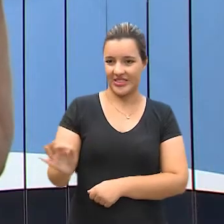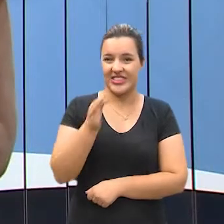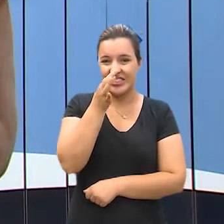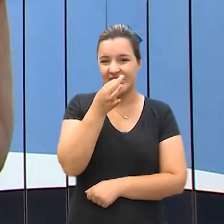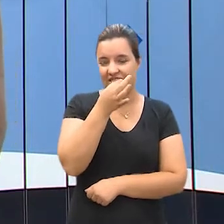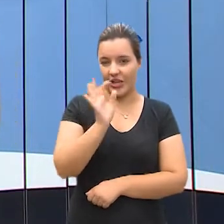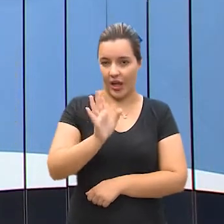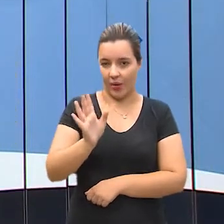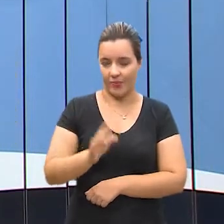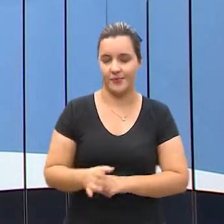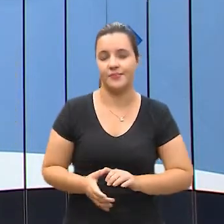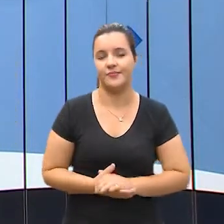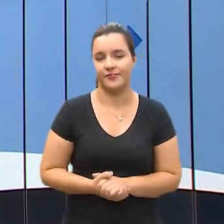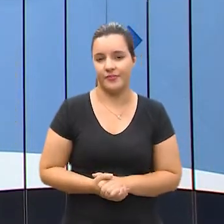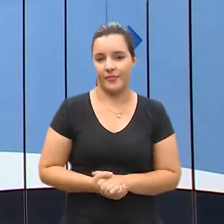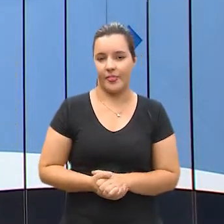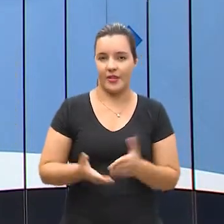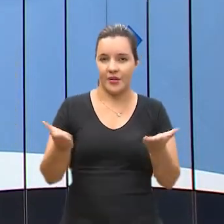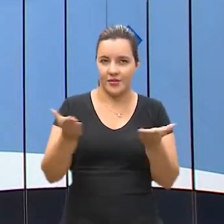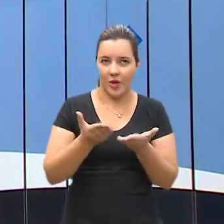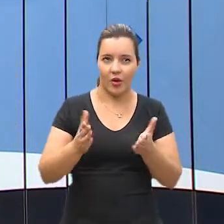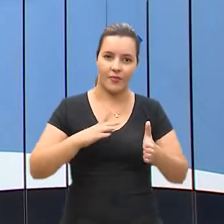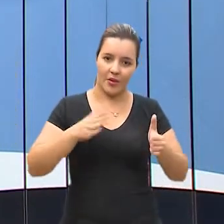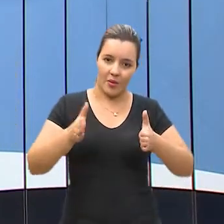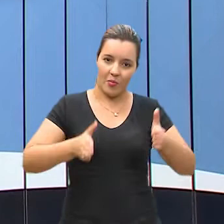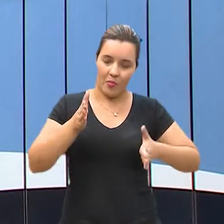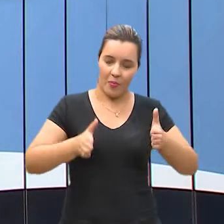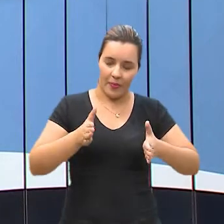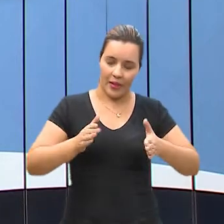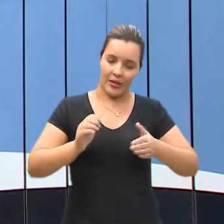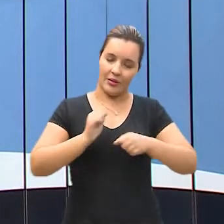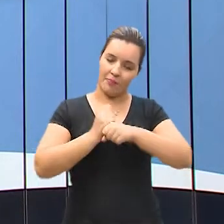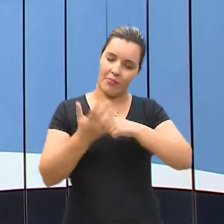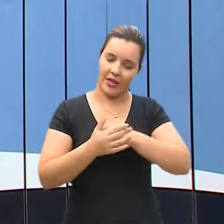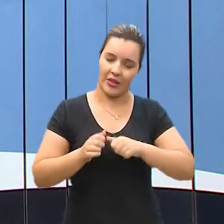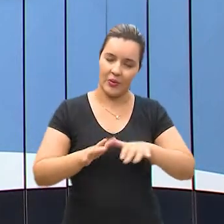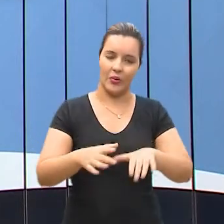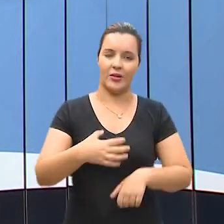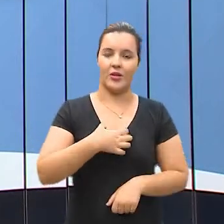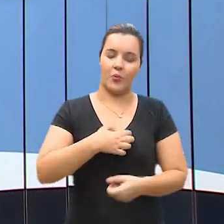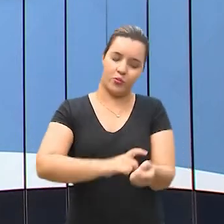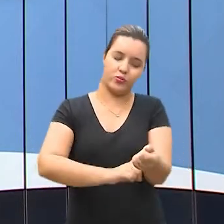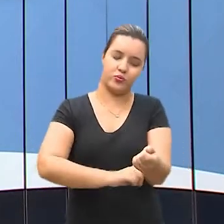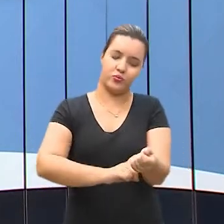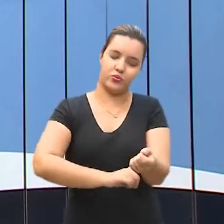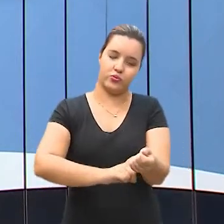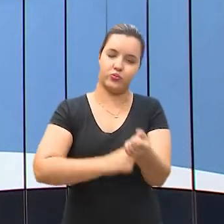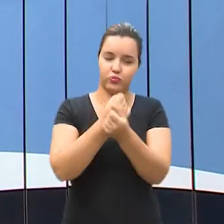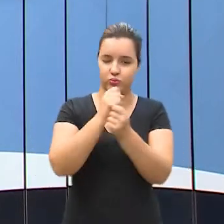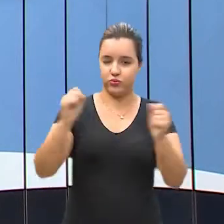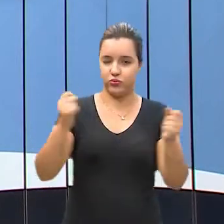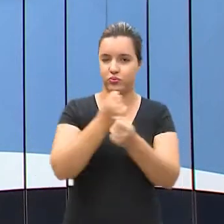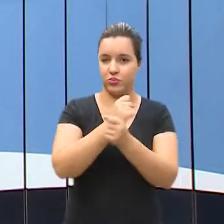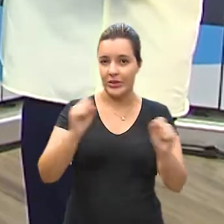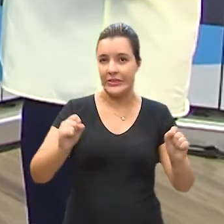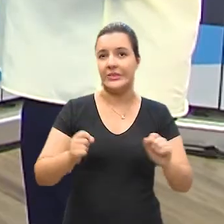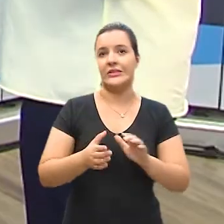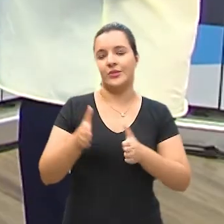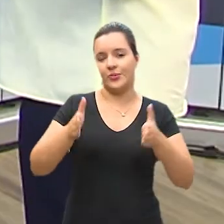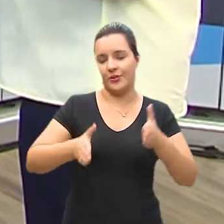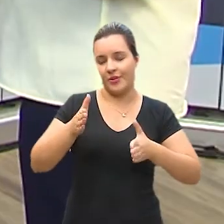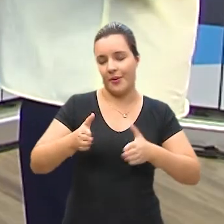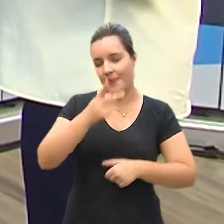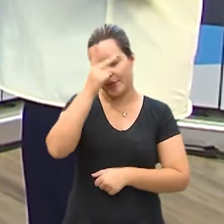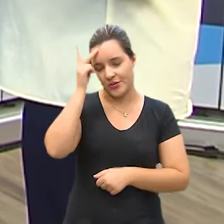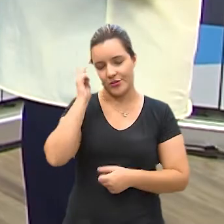para dente, né? Ô, doutora, agora a gente vive um momento de muito estresse, né? A gente passou aí por uma pandemia, tá passando, encarando, muita